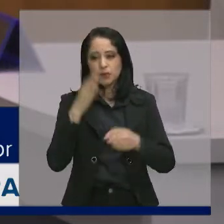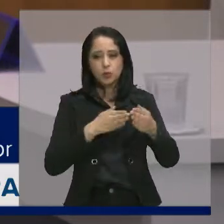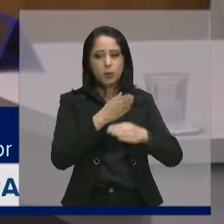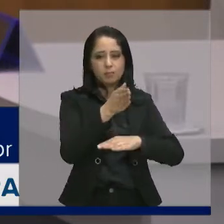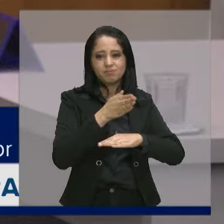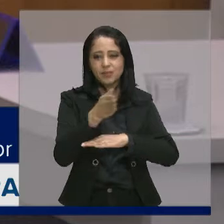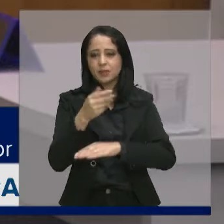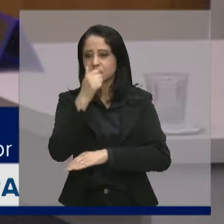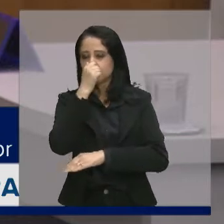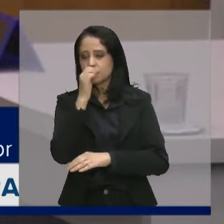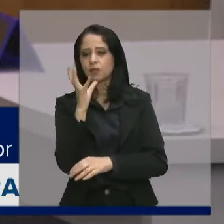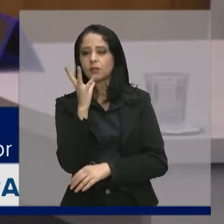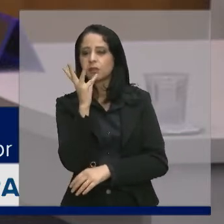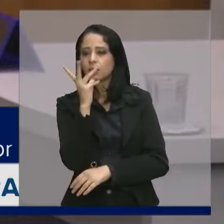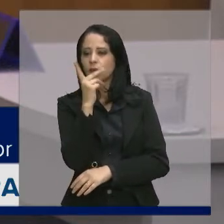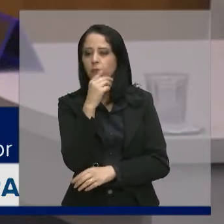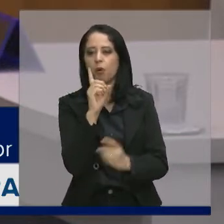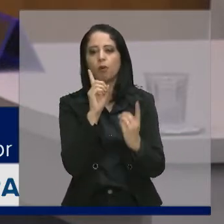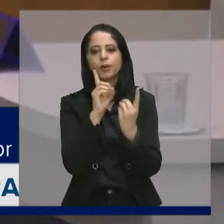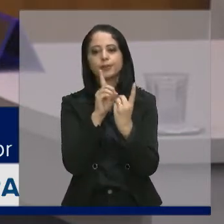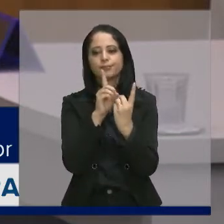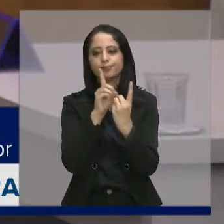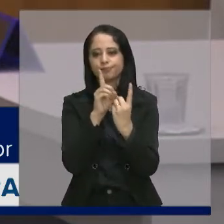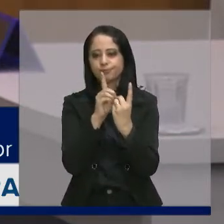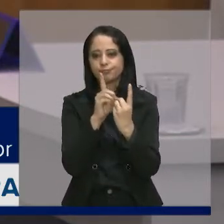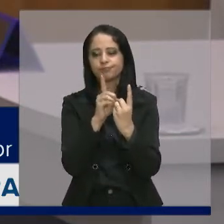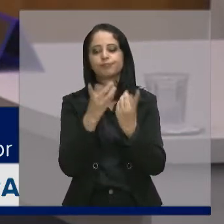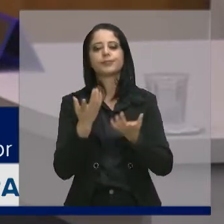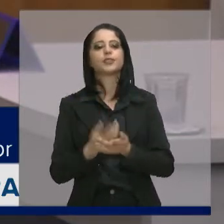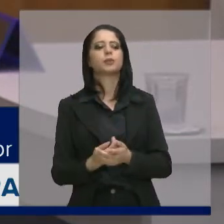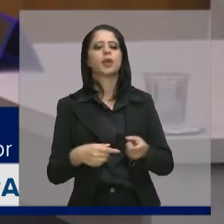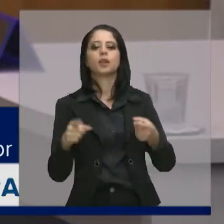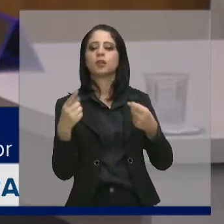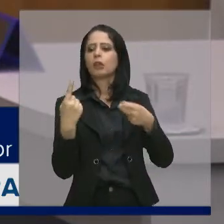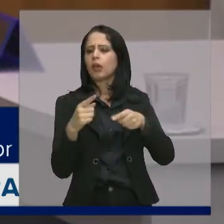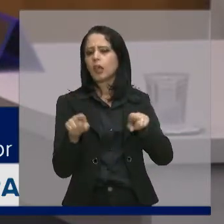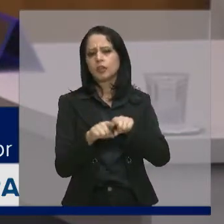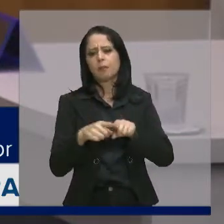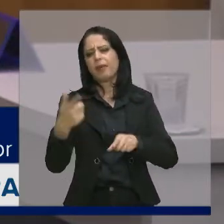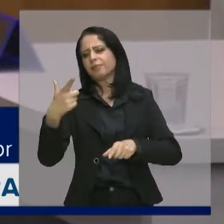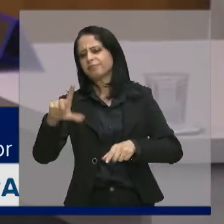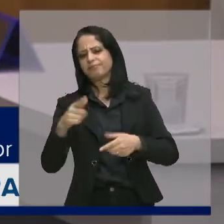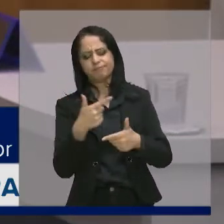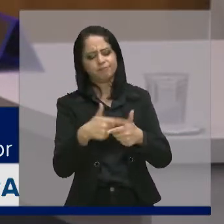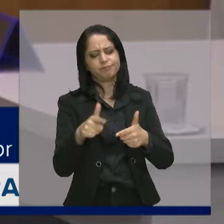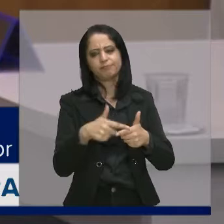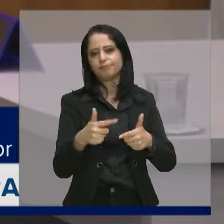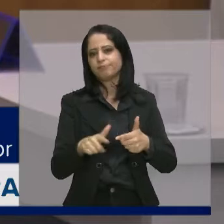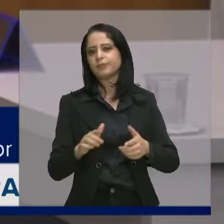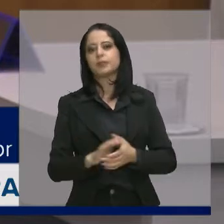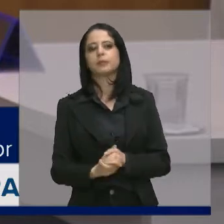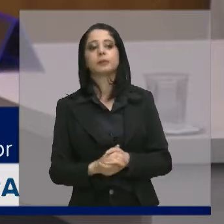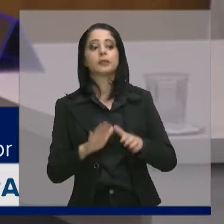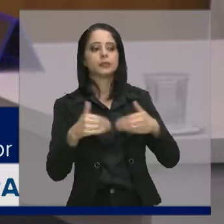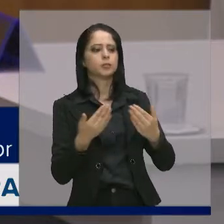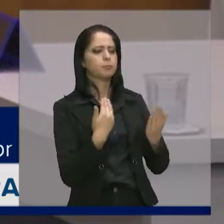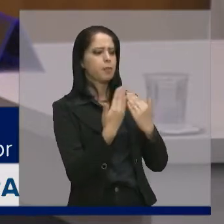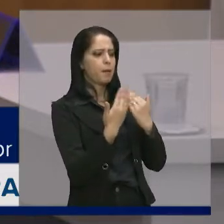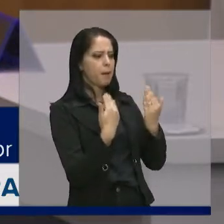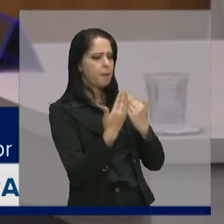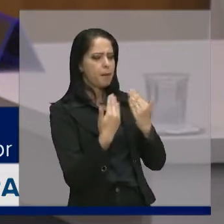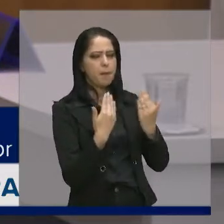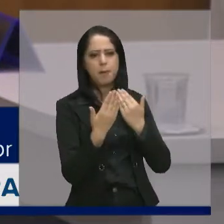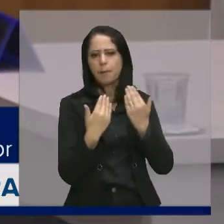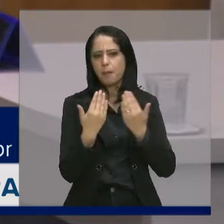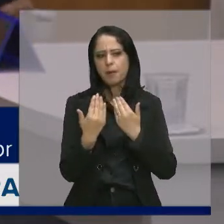na demora do atendimento, entre outras situações, e ficou acertado então